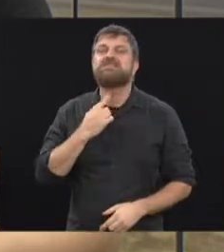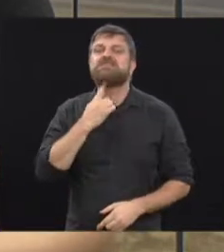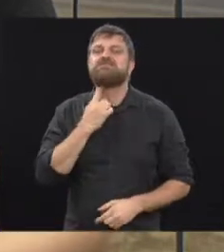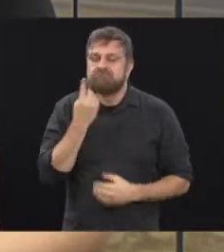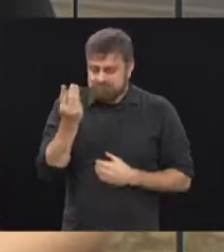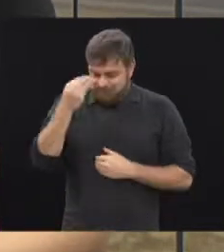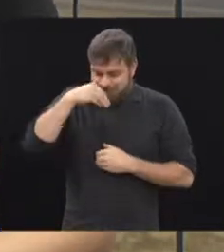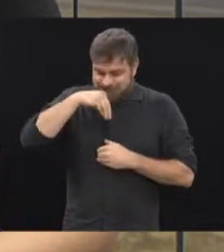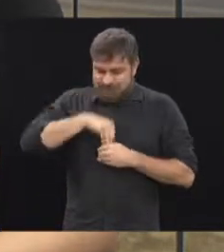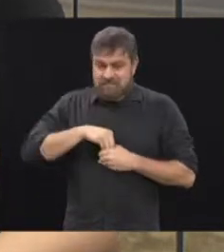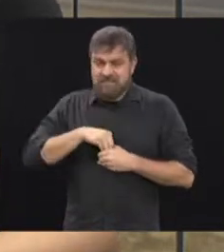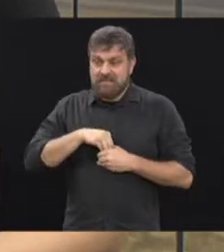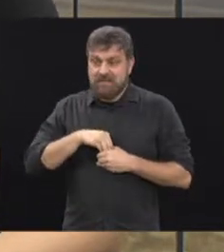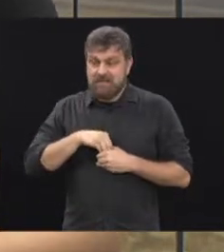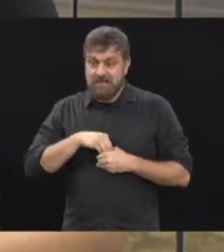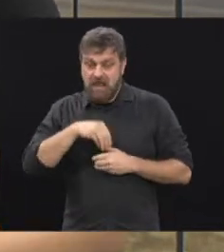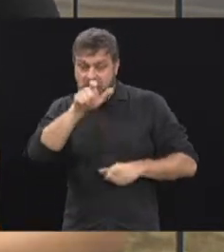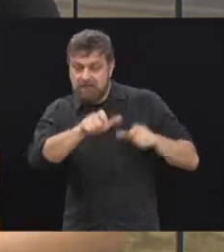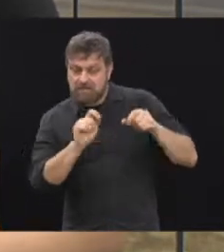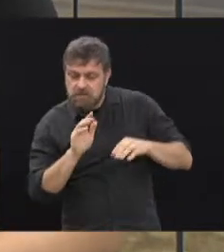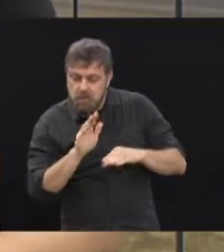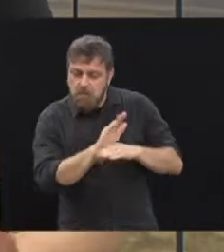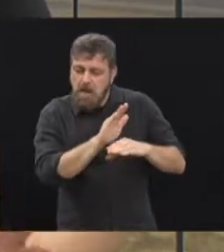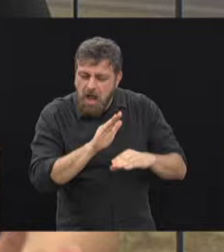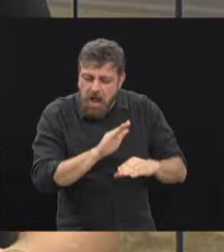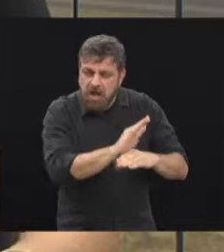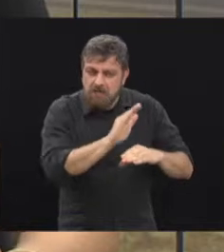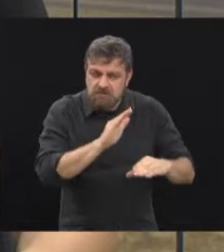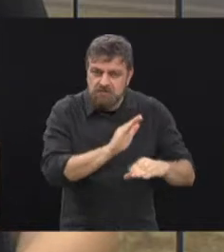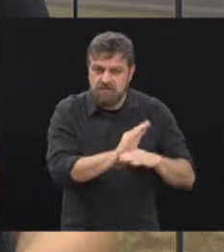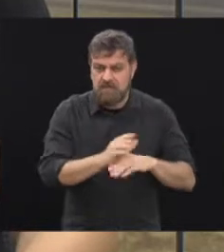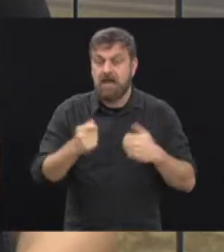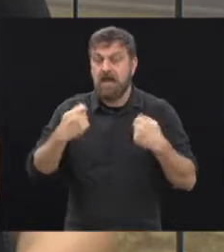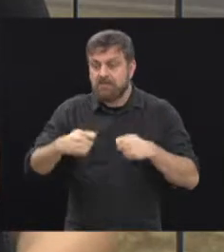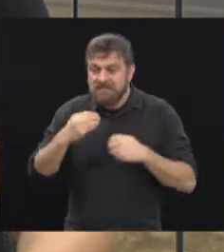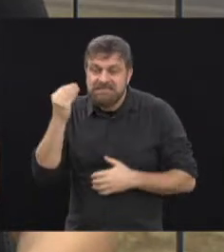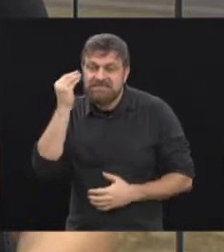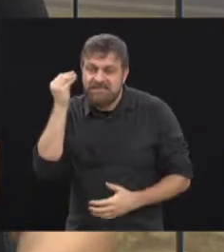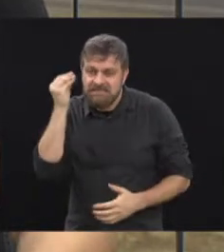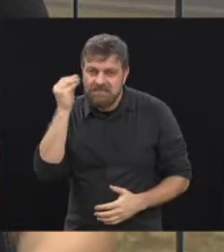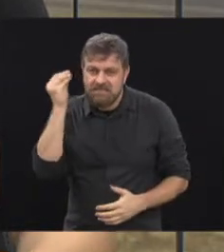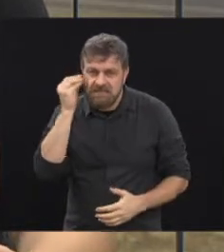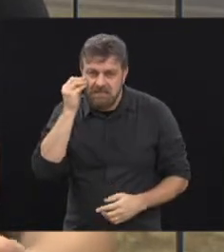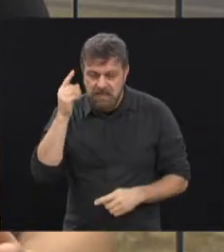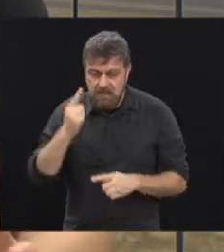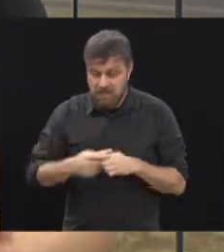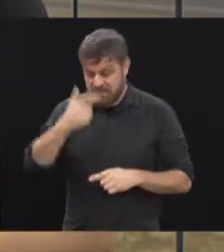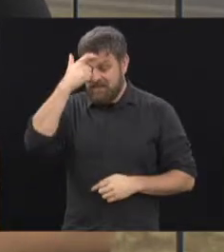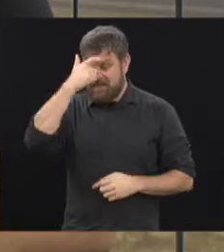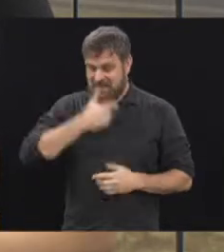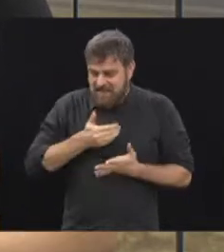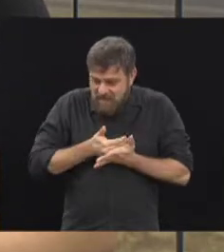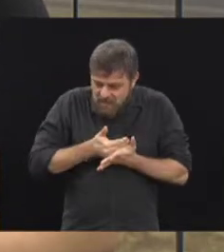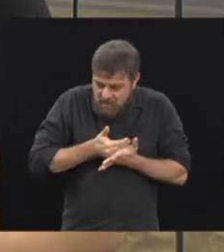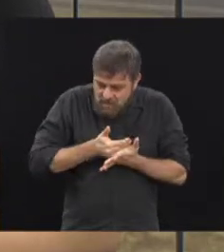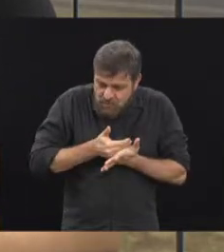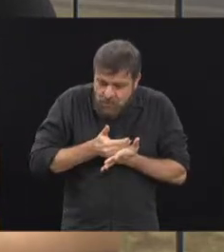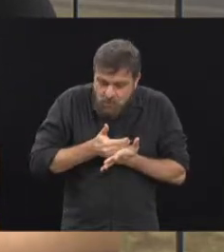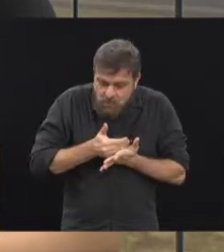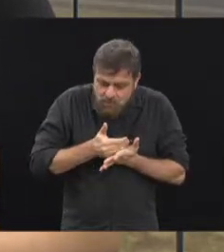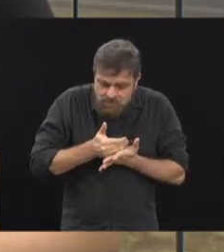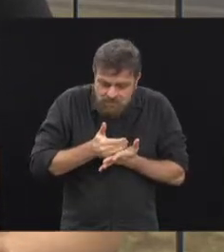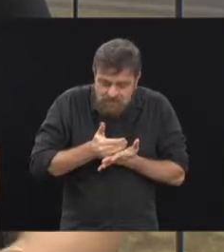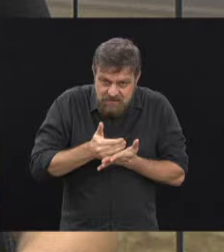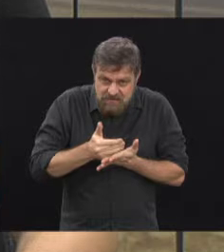uma vontade dentro de ajudar, alguma sementinha ali, deve tentar, porque foi a partir dessa sementinha